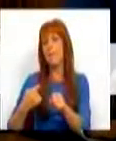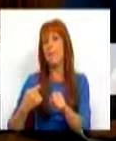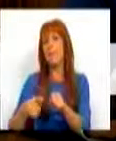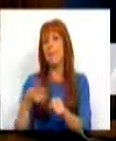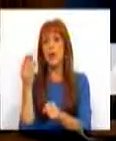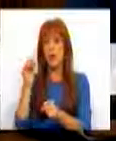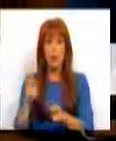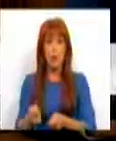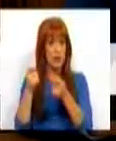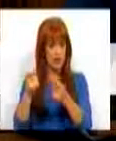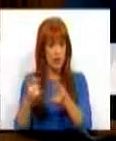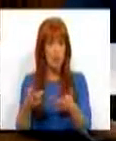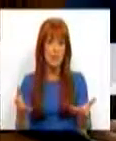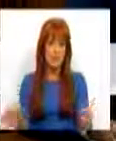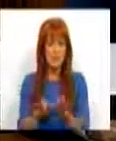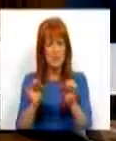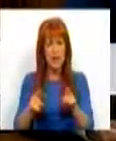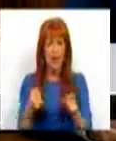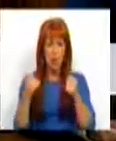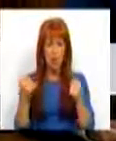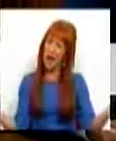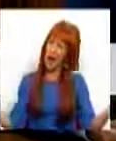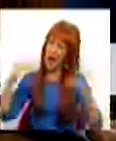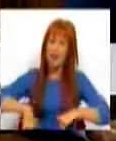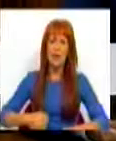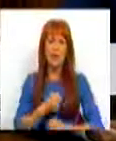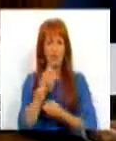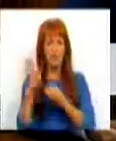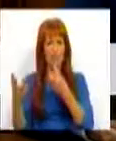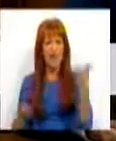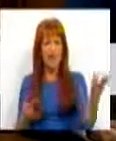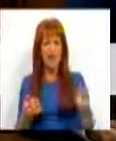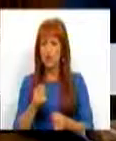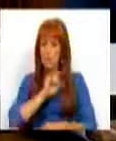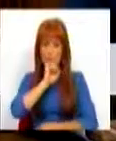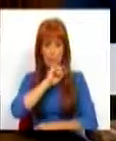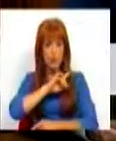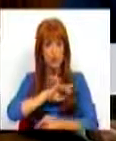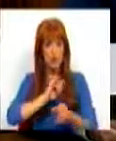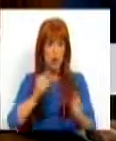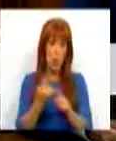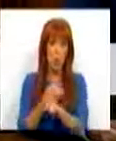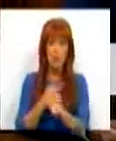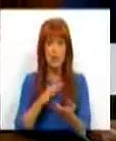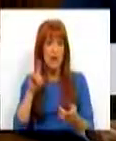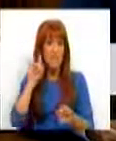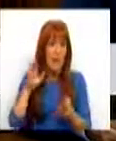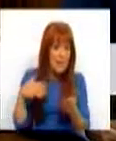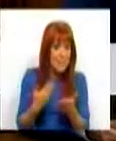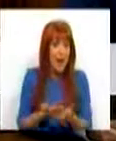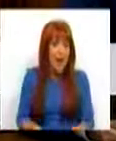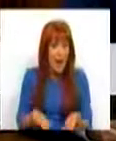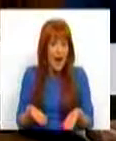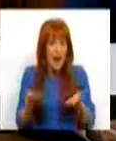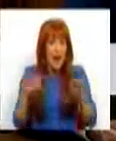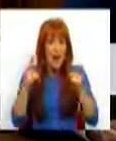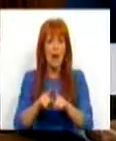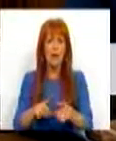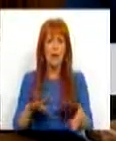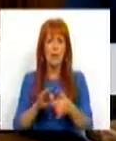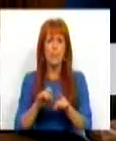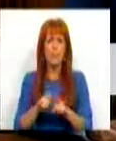uma solução e encontrar uma forma de vender esses ativos, apelando ao valor da licença bancária, ao valor